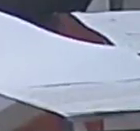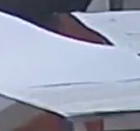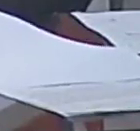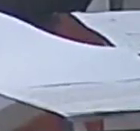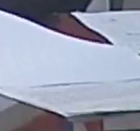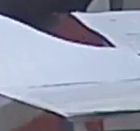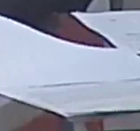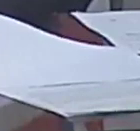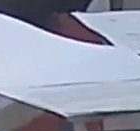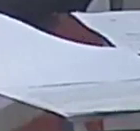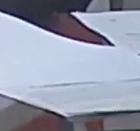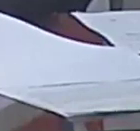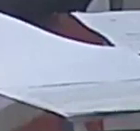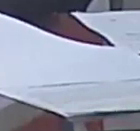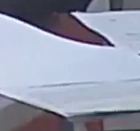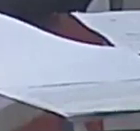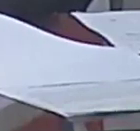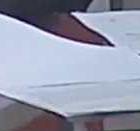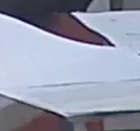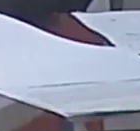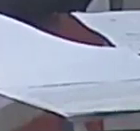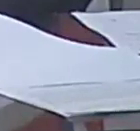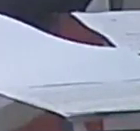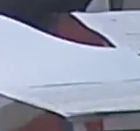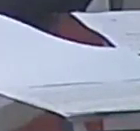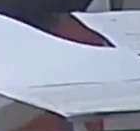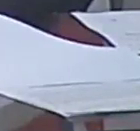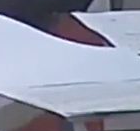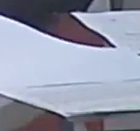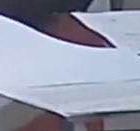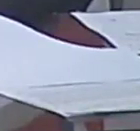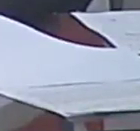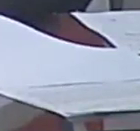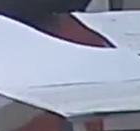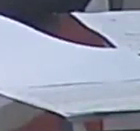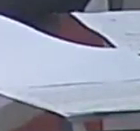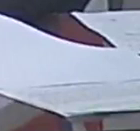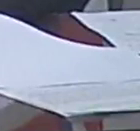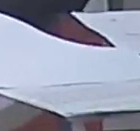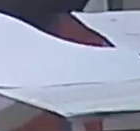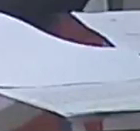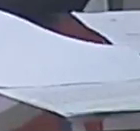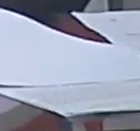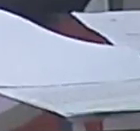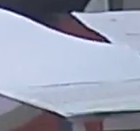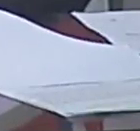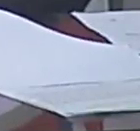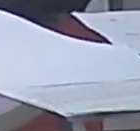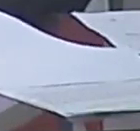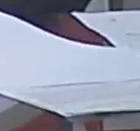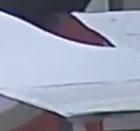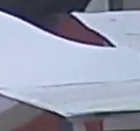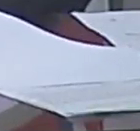Idoso Francisco Pignatari. Marcelo Coenca, indicação 567-2019, indica ao Poder Executivo que promova